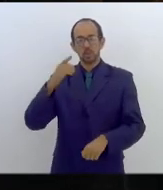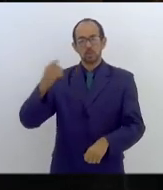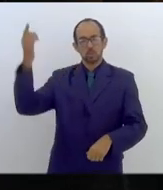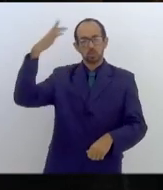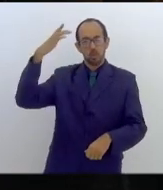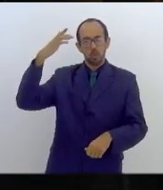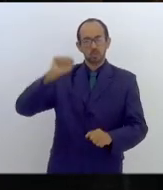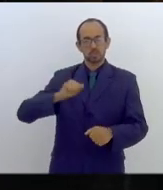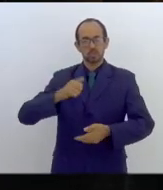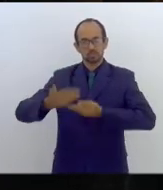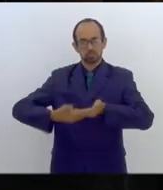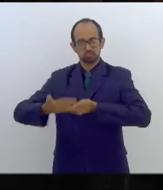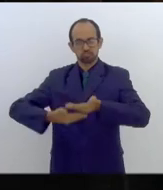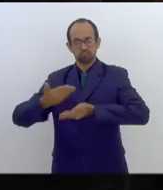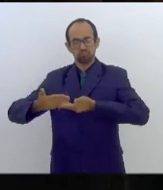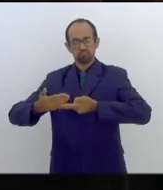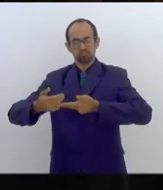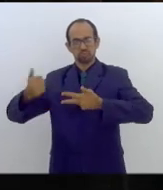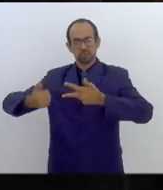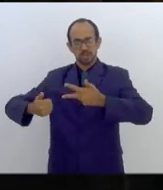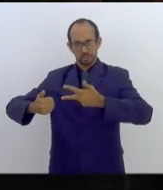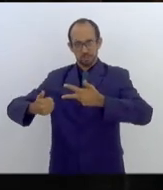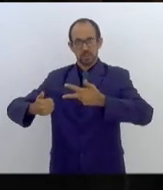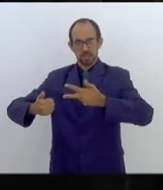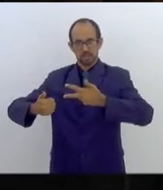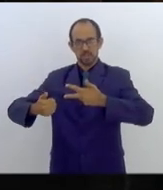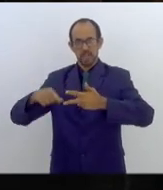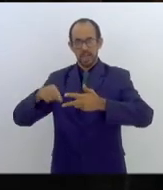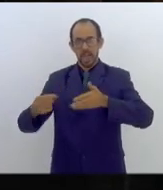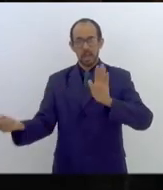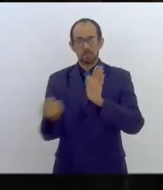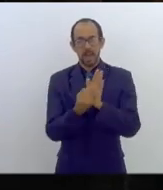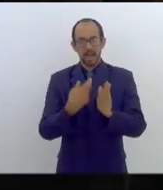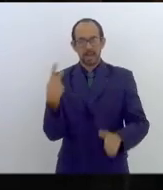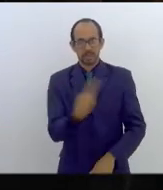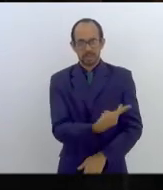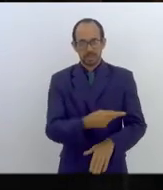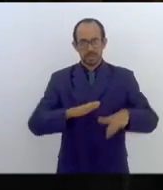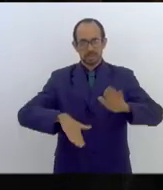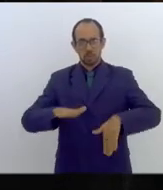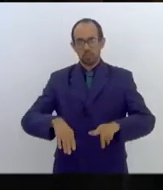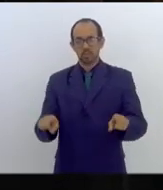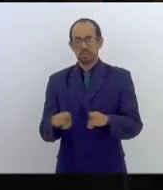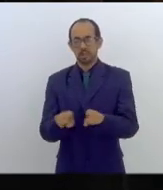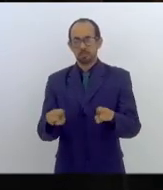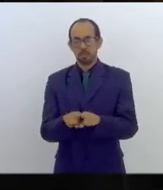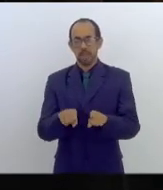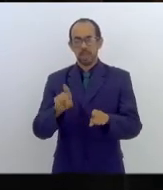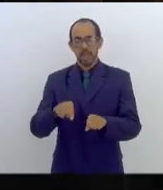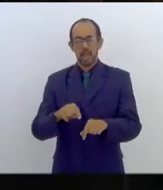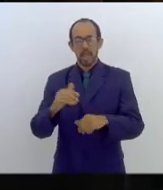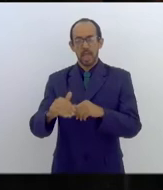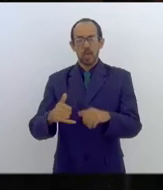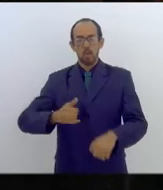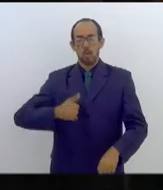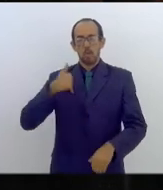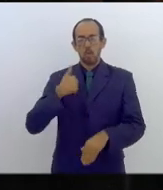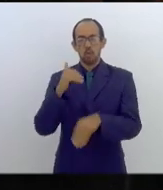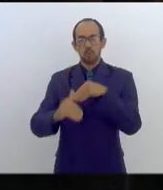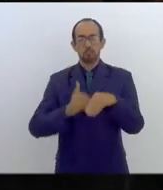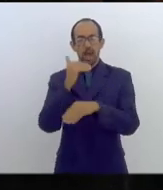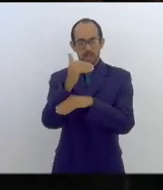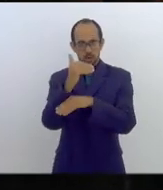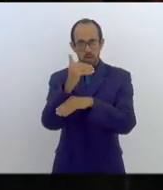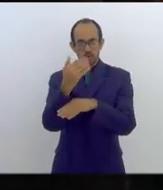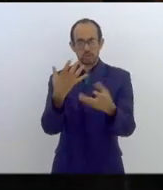entre os poderes isso talvez seja marca Deputado Graciliano e Talvez seja isso um maior motivo de orgulho que eu tenho a